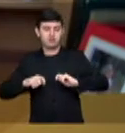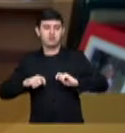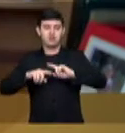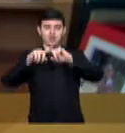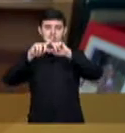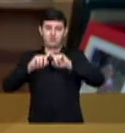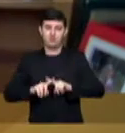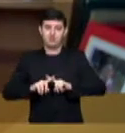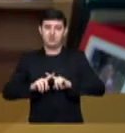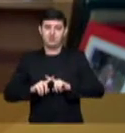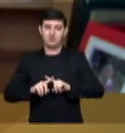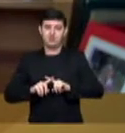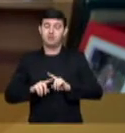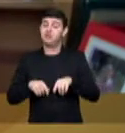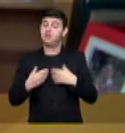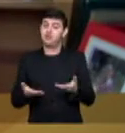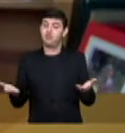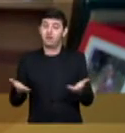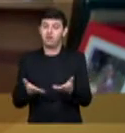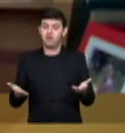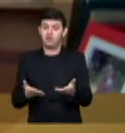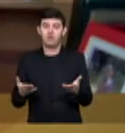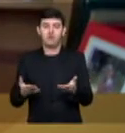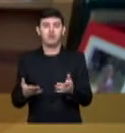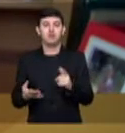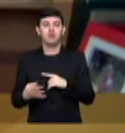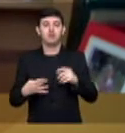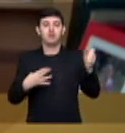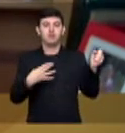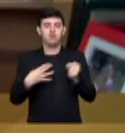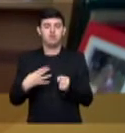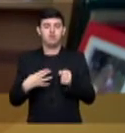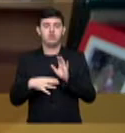uma vez, engrossando o coro dos amici curiae pela